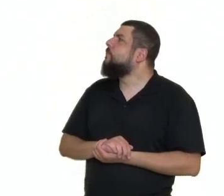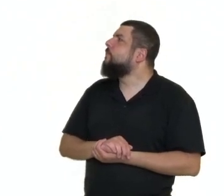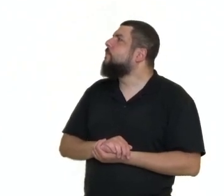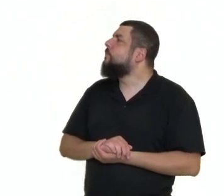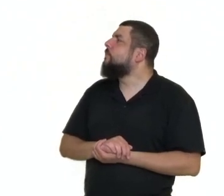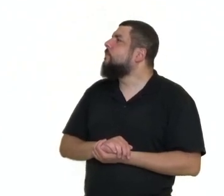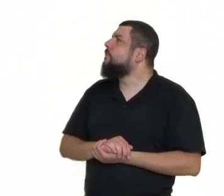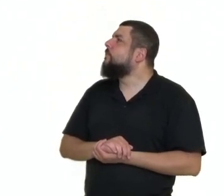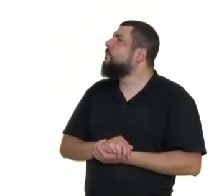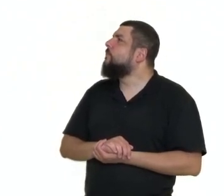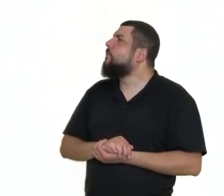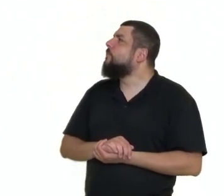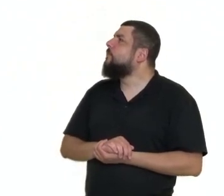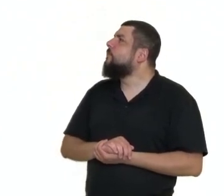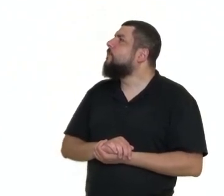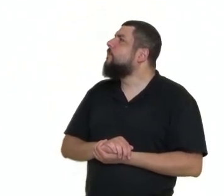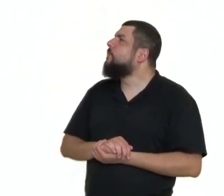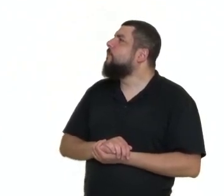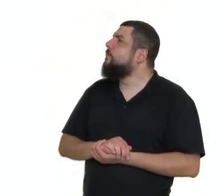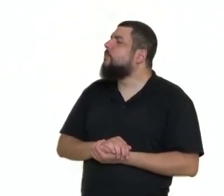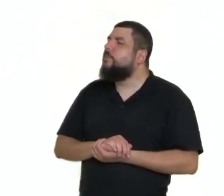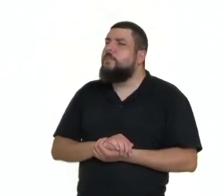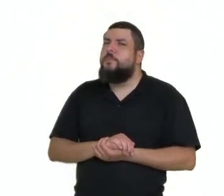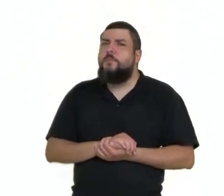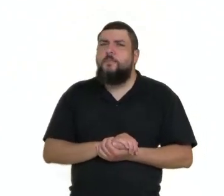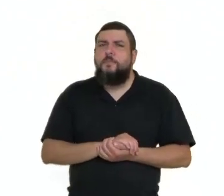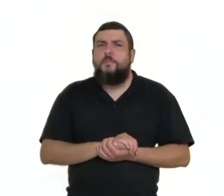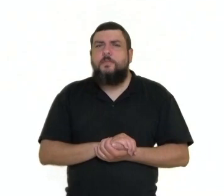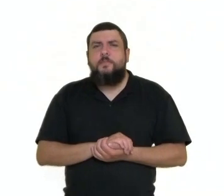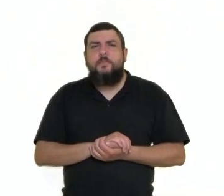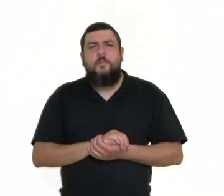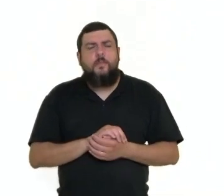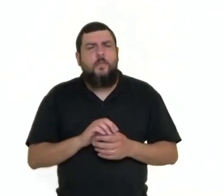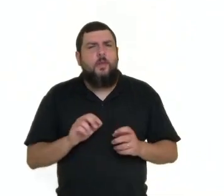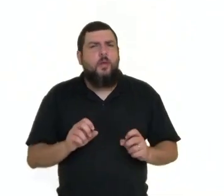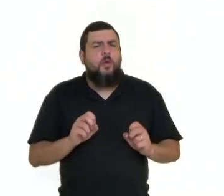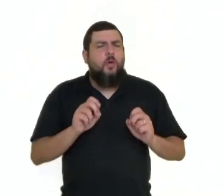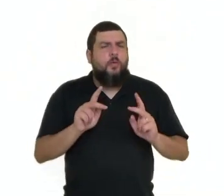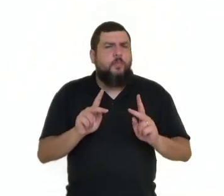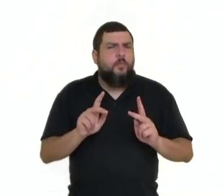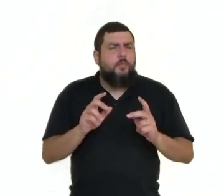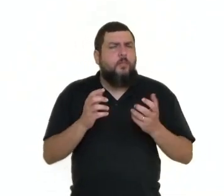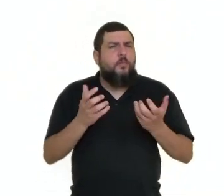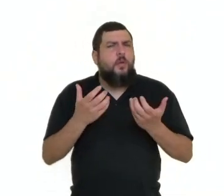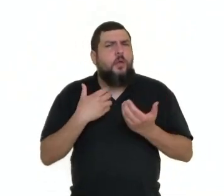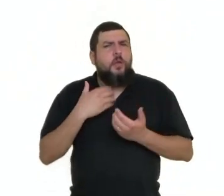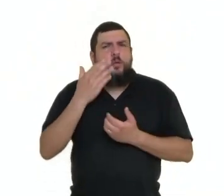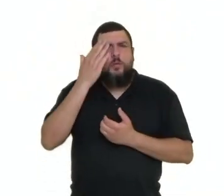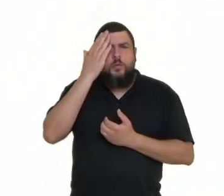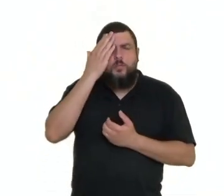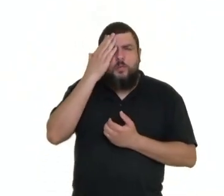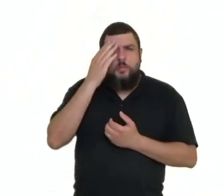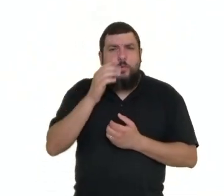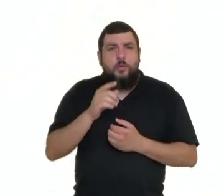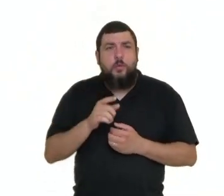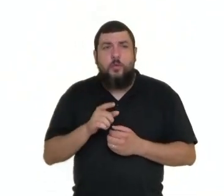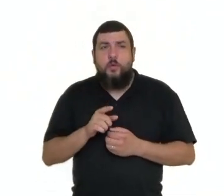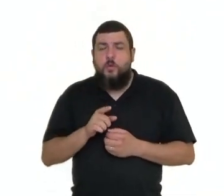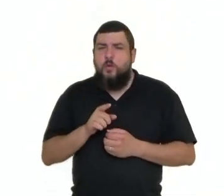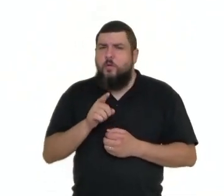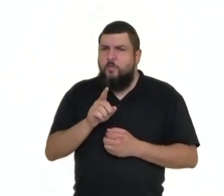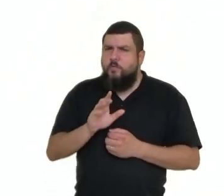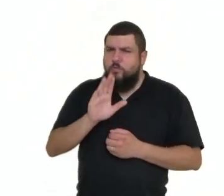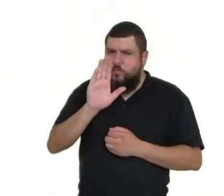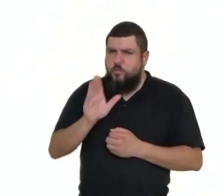padrão, da língua formal, da língua portuguesa, quero saber se você já vivenciou alguma situação em